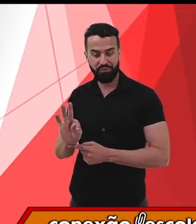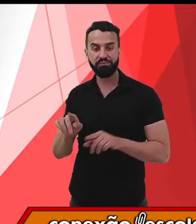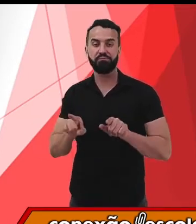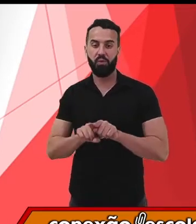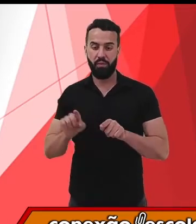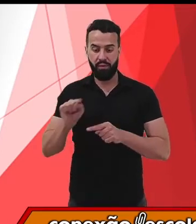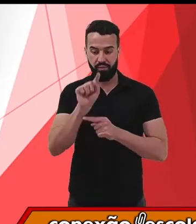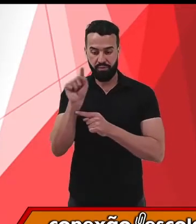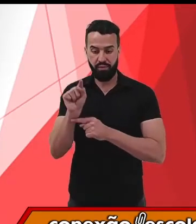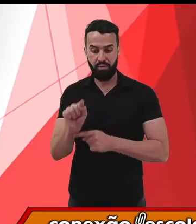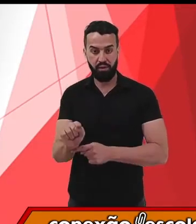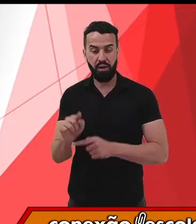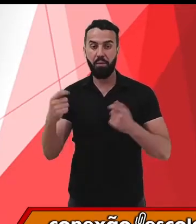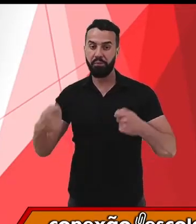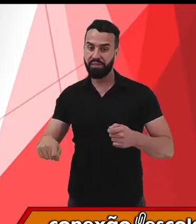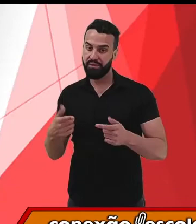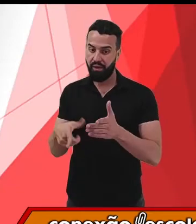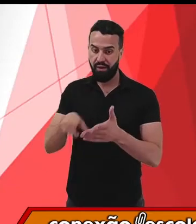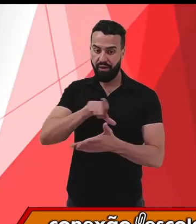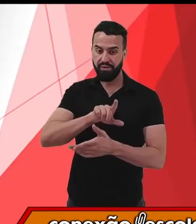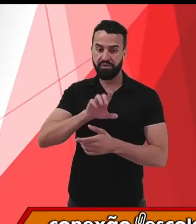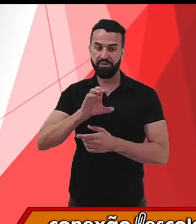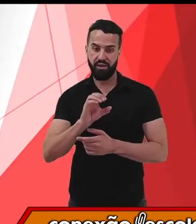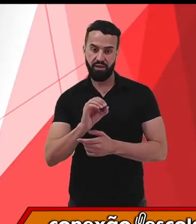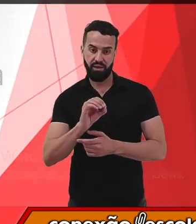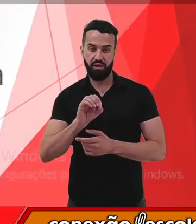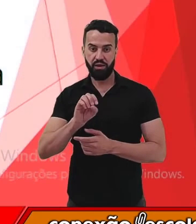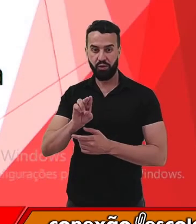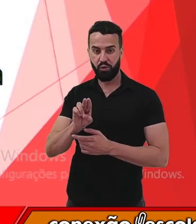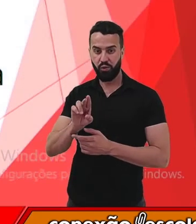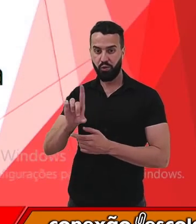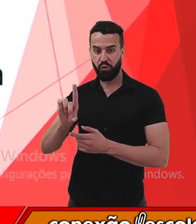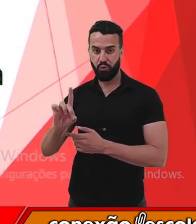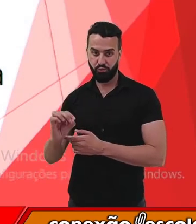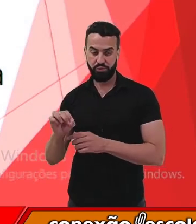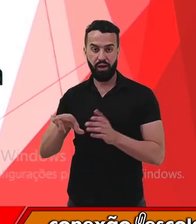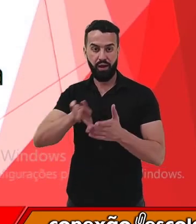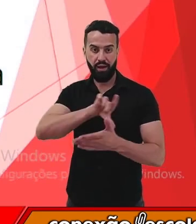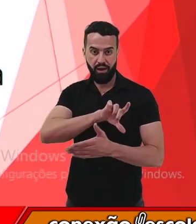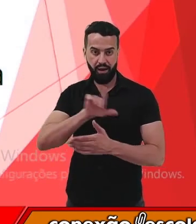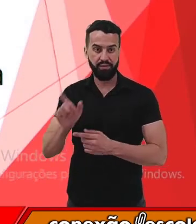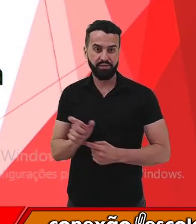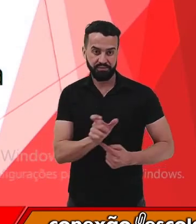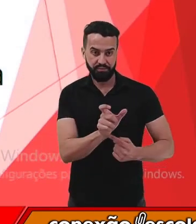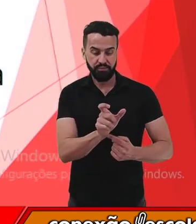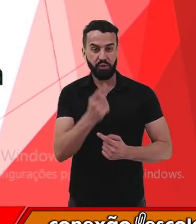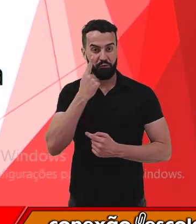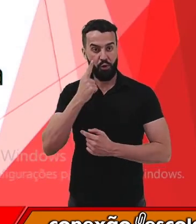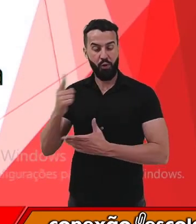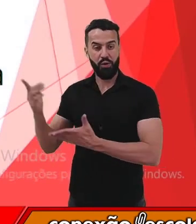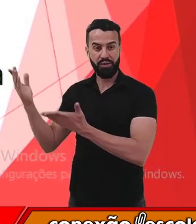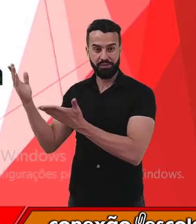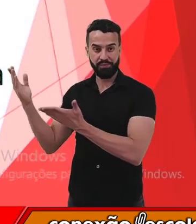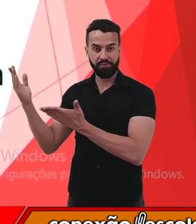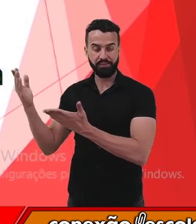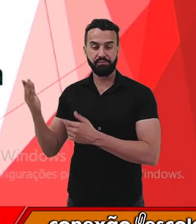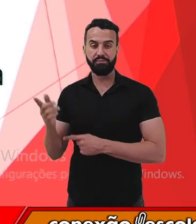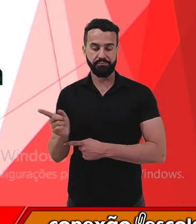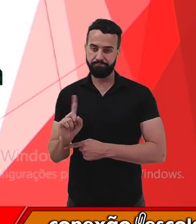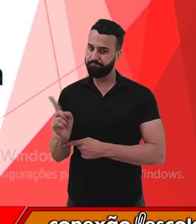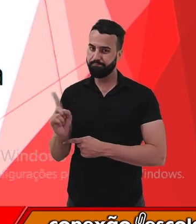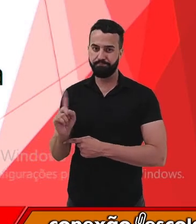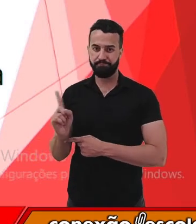coloca o could antes do sujeito, como a gente pode ver aí no quadro. Cada uma dessas estruturas. Na